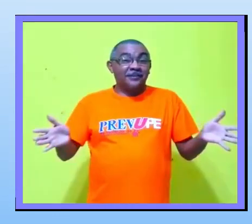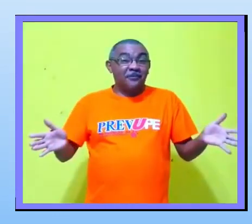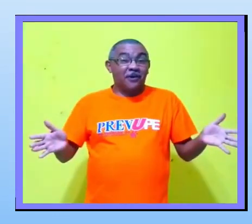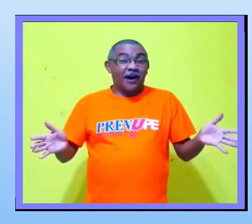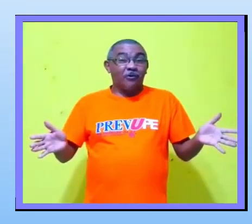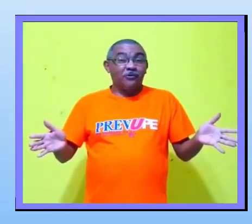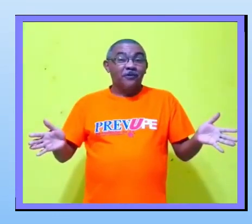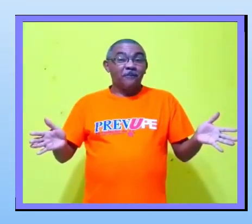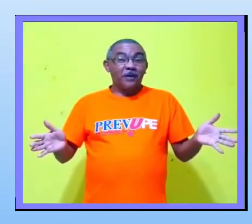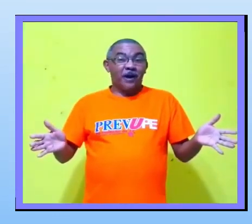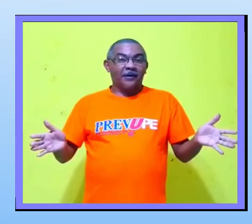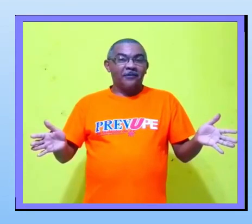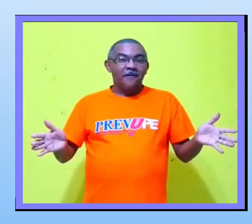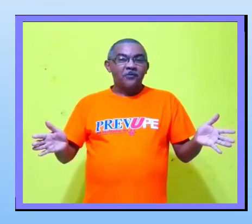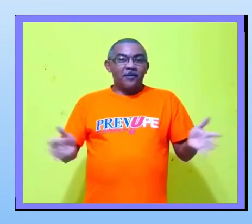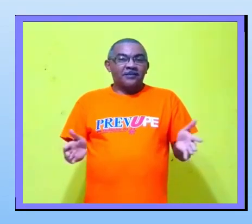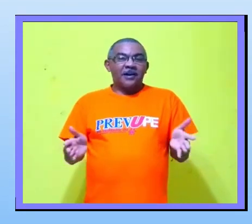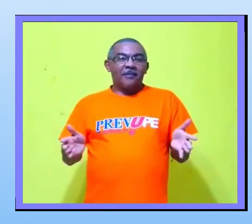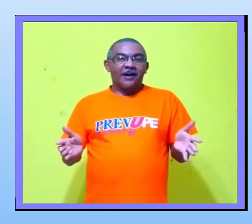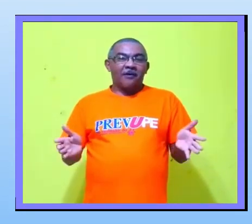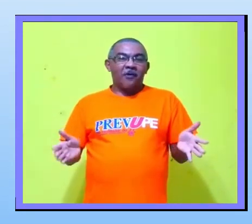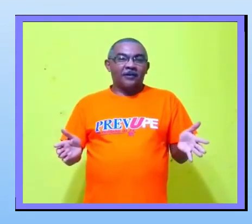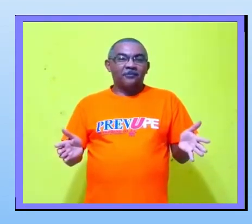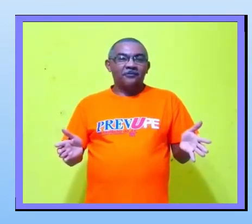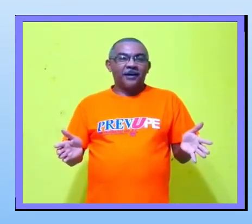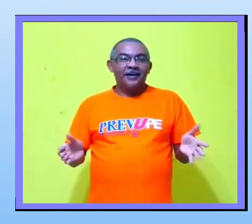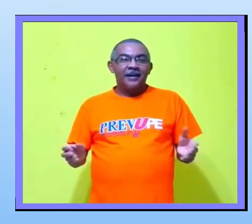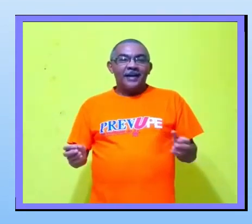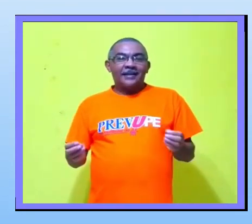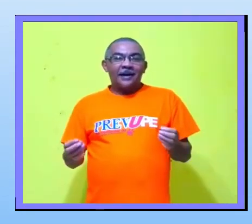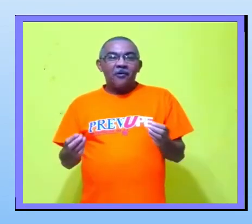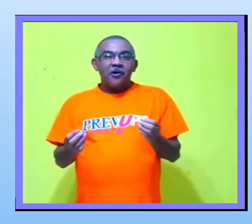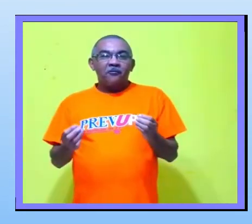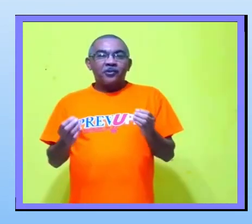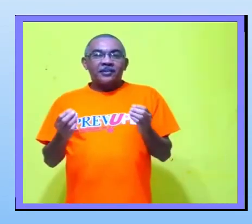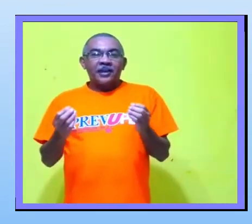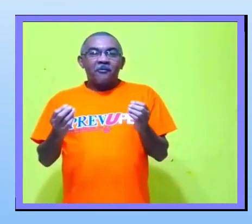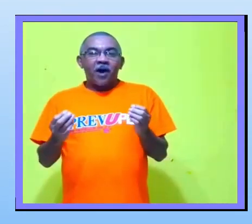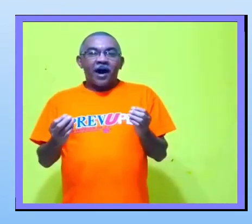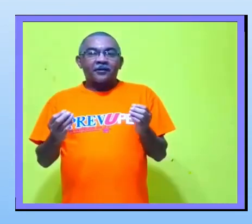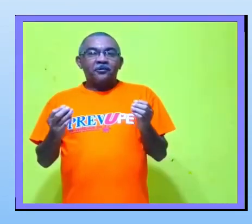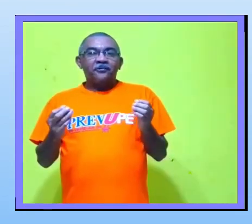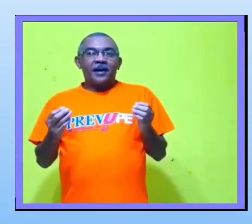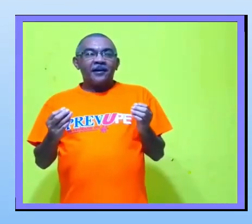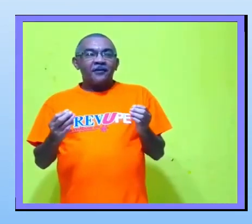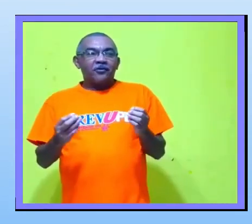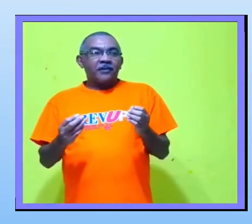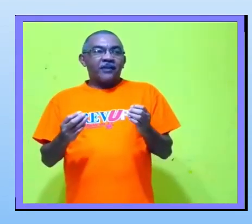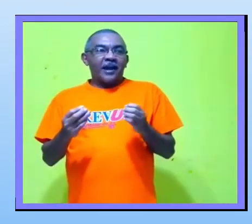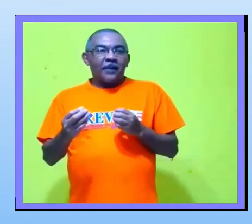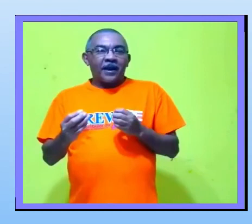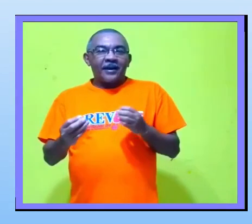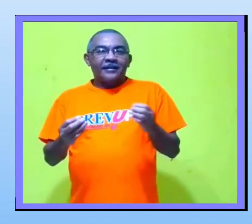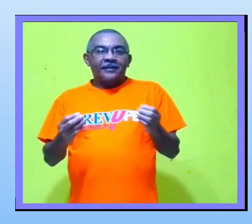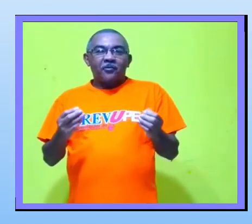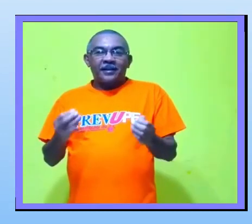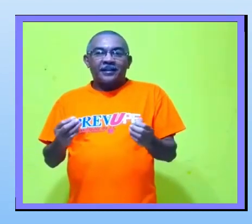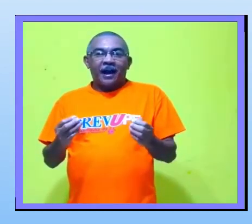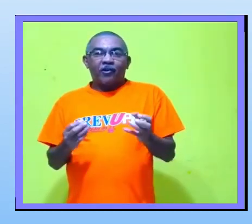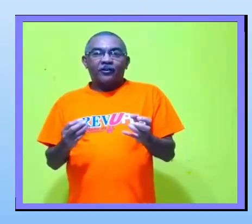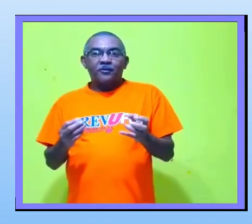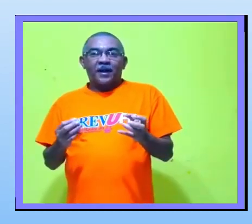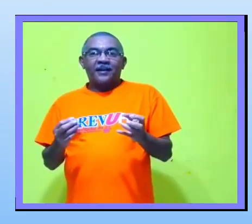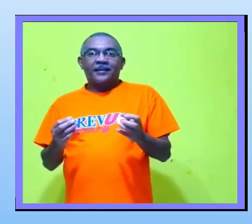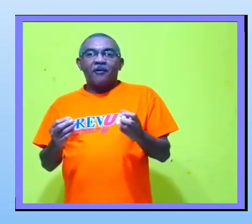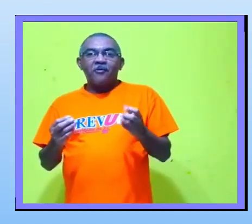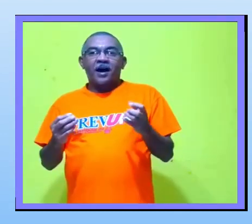que tem 5 carbono primário. Como é que você ia marcar 4? Né? Então, você tem 4, né? Você vai lá para a letra. Então, letra